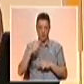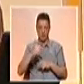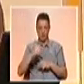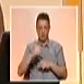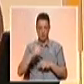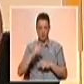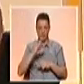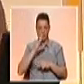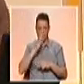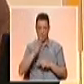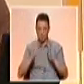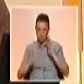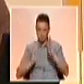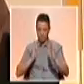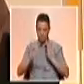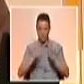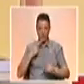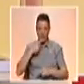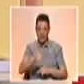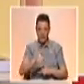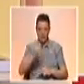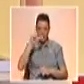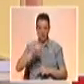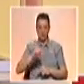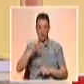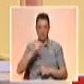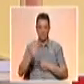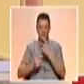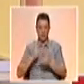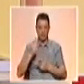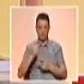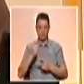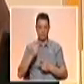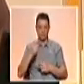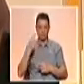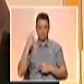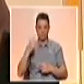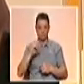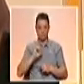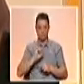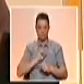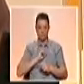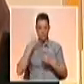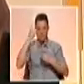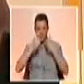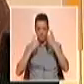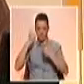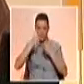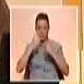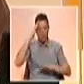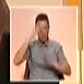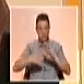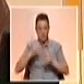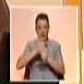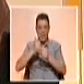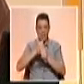das margens. Isso aquelas... acontece realmente porque é para desviar água para regas e coisas do género ou não? Não, até mesmo para... É um bocadinho... Vamos pensar, por exemplo, aquilo que aconteceu na Madeira.